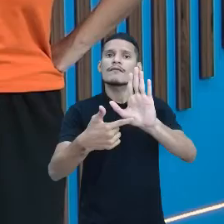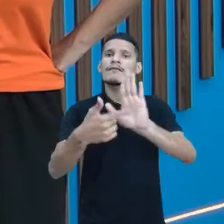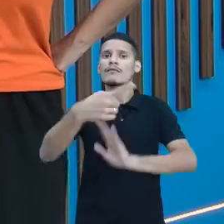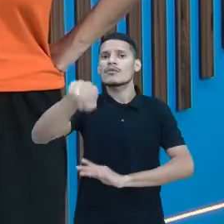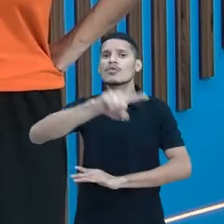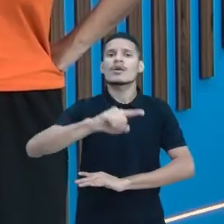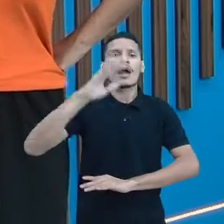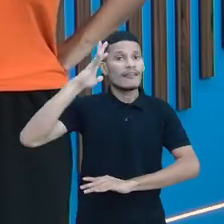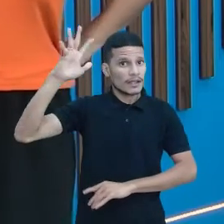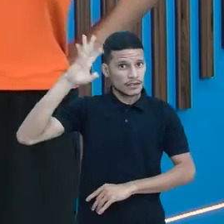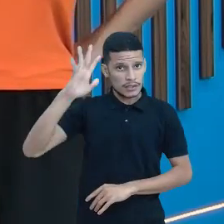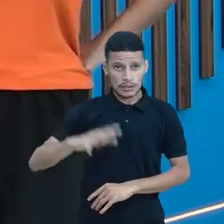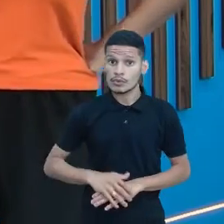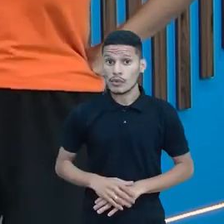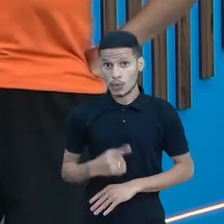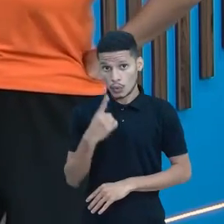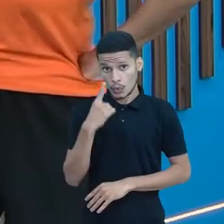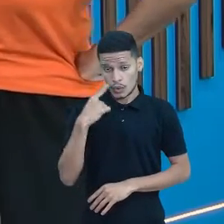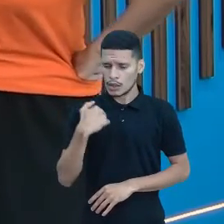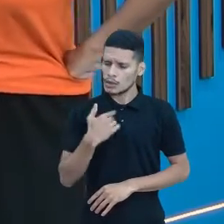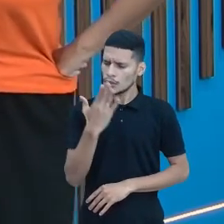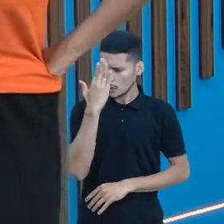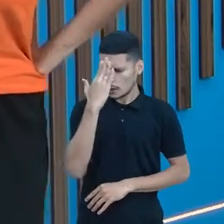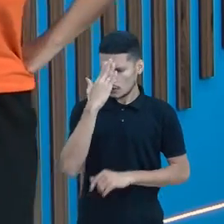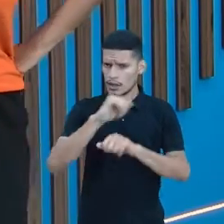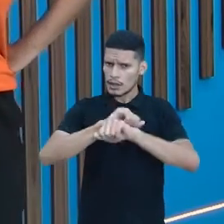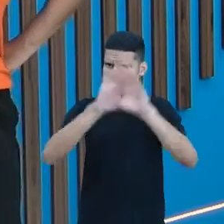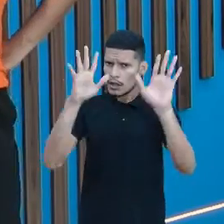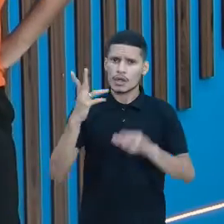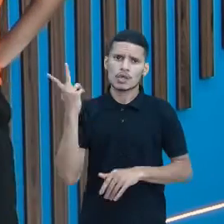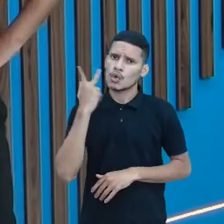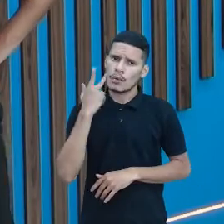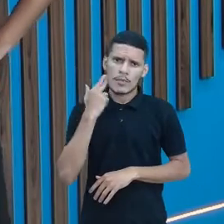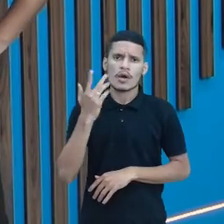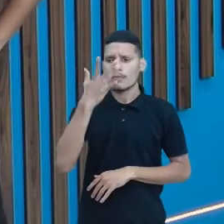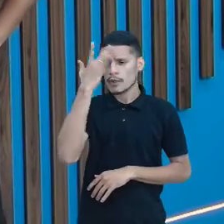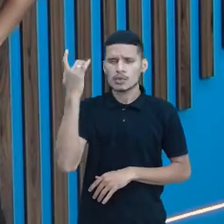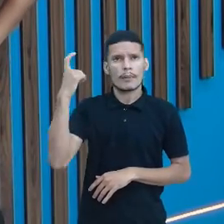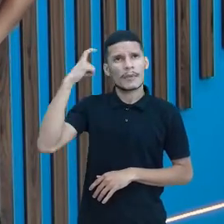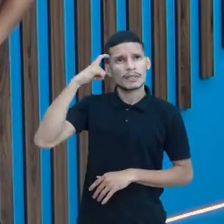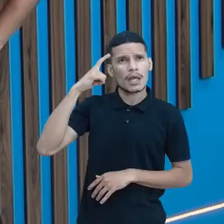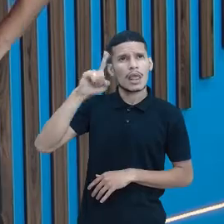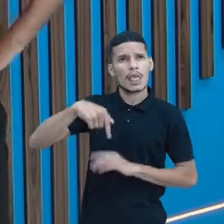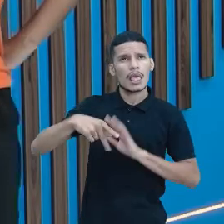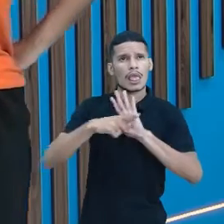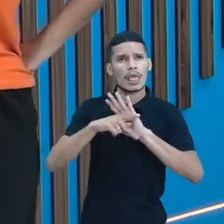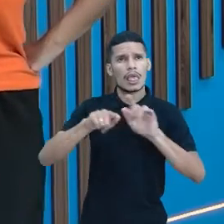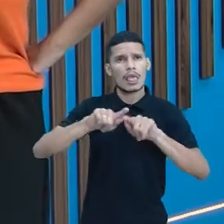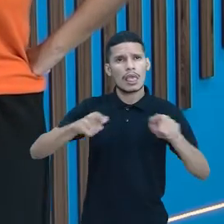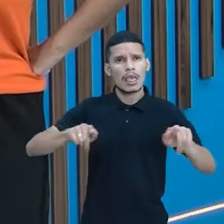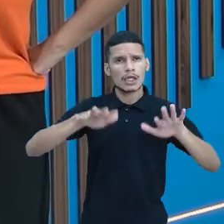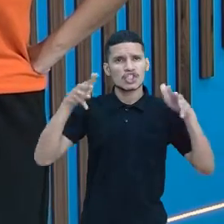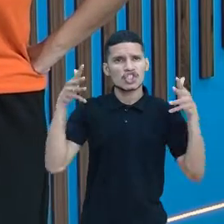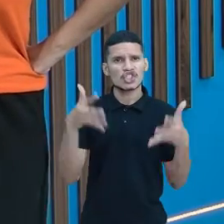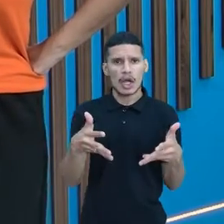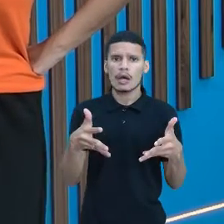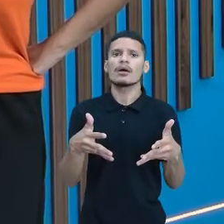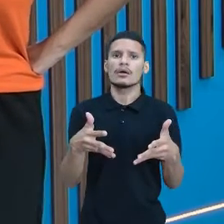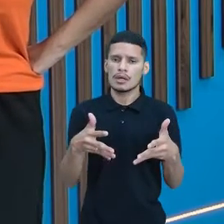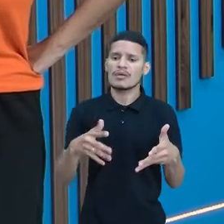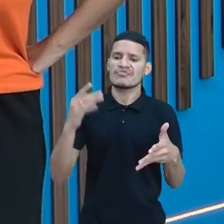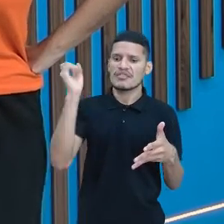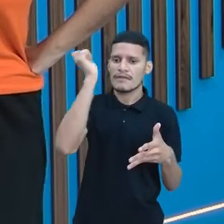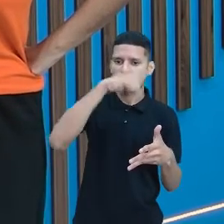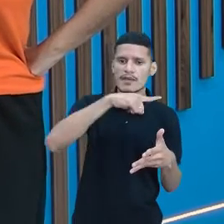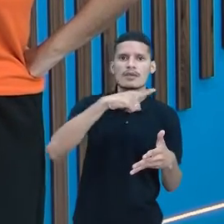vocês. Eu sei que é um pensamento comum de que gramática é um saco, que gramática é